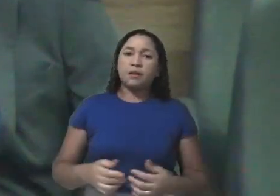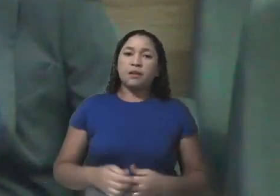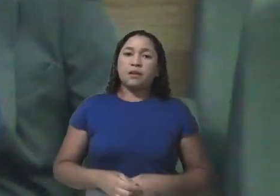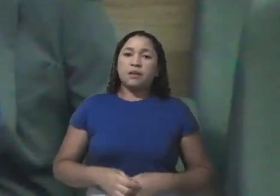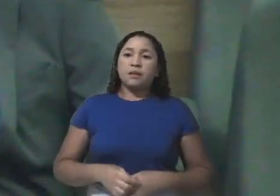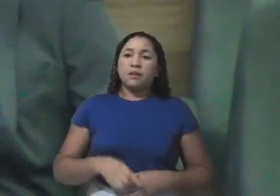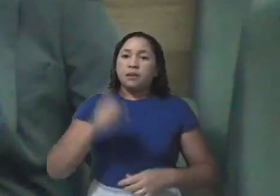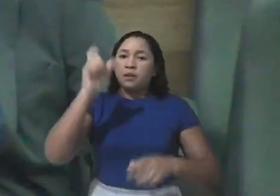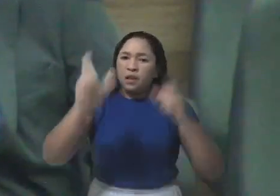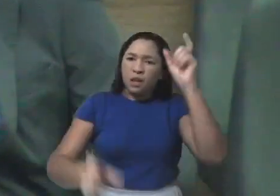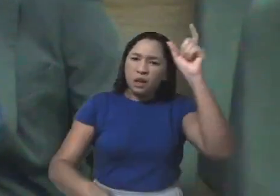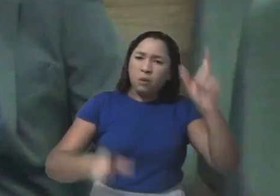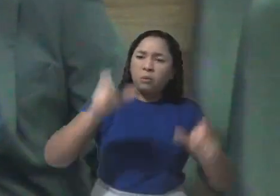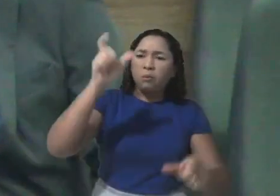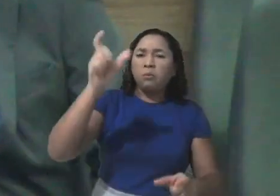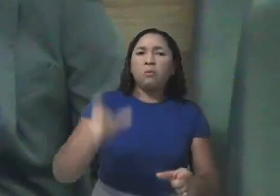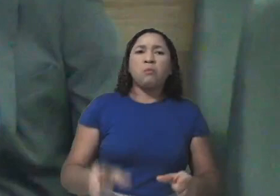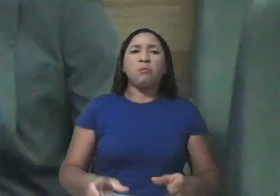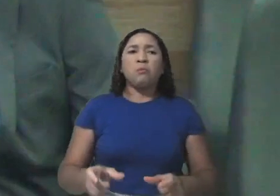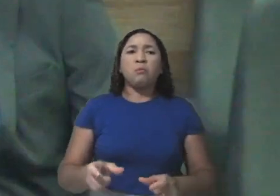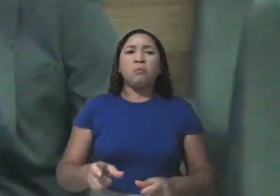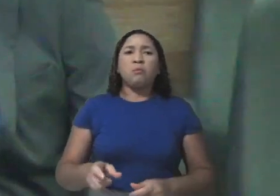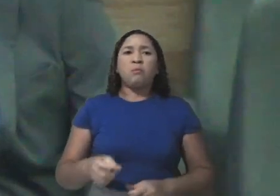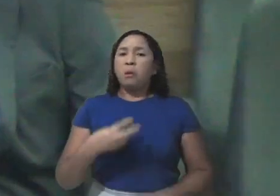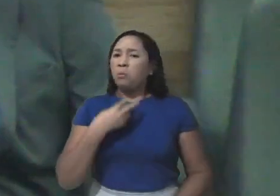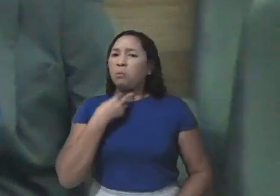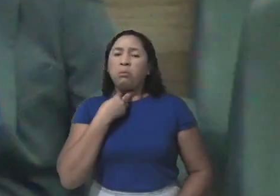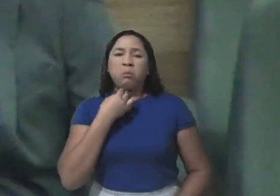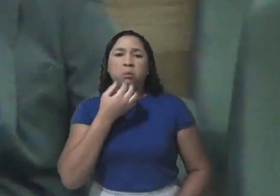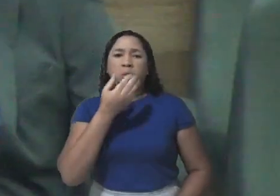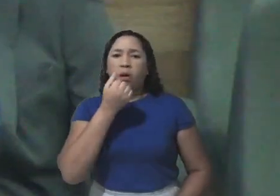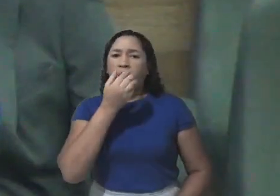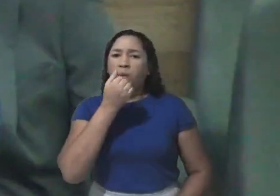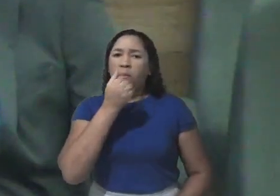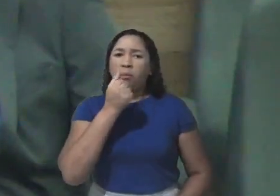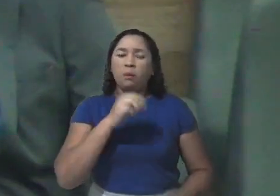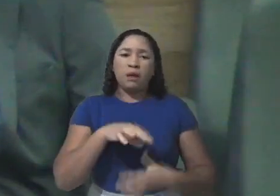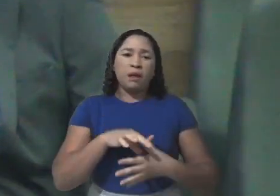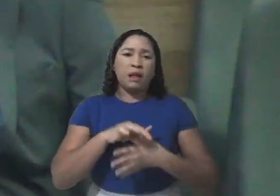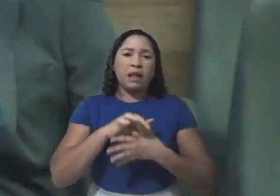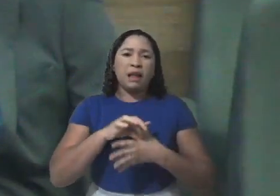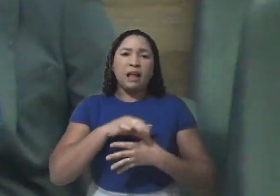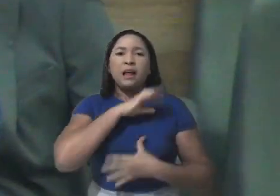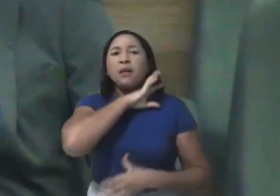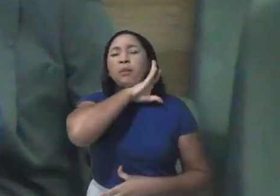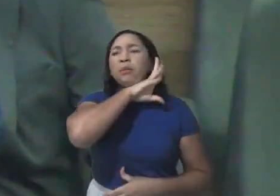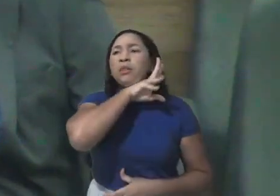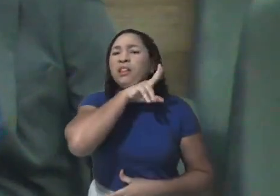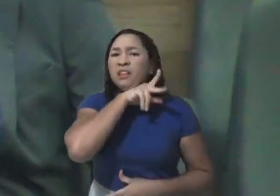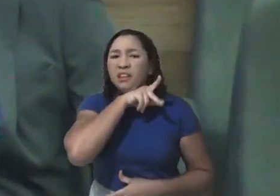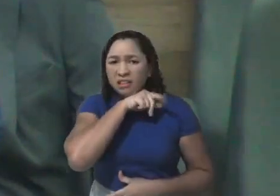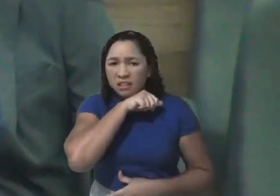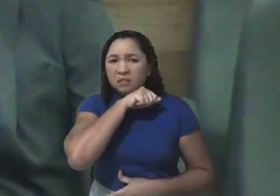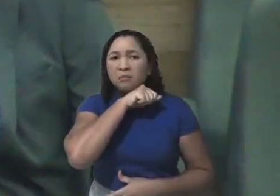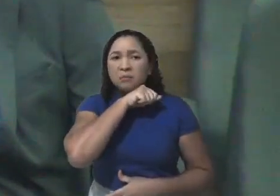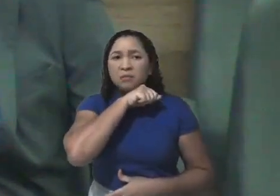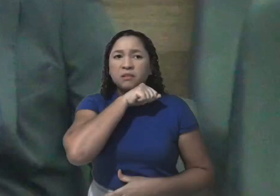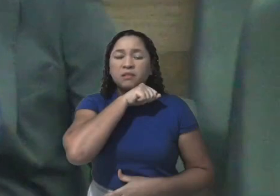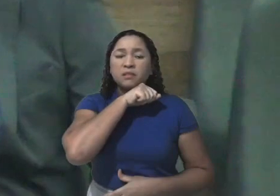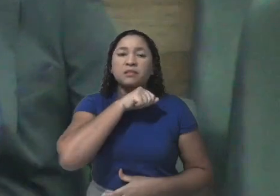sacrificados. Atos 15, por gentileza, esse é importante nós lermos.